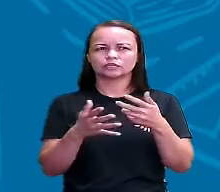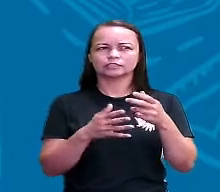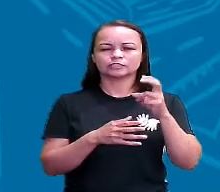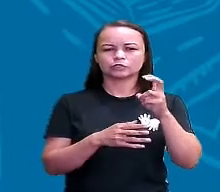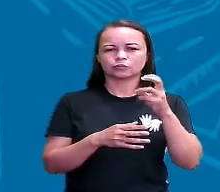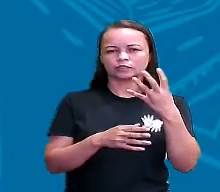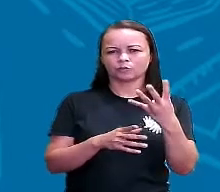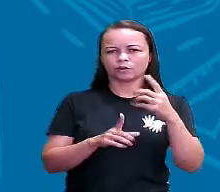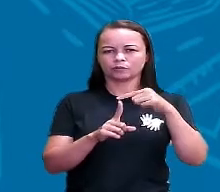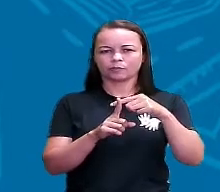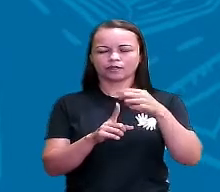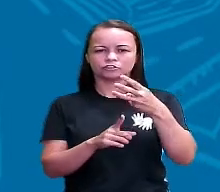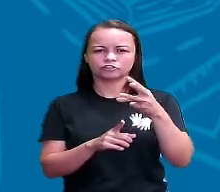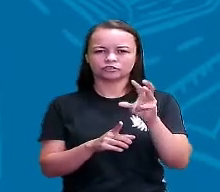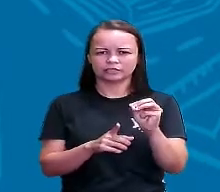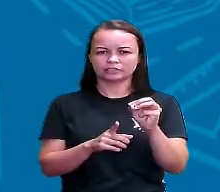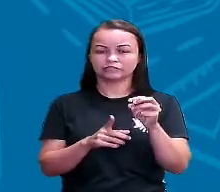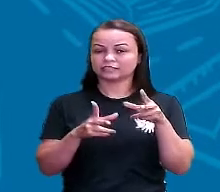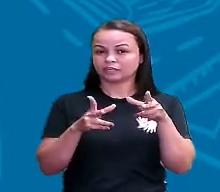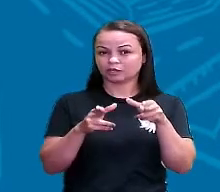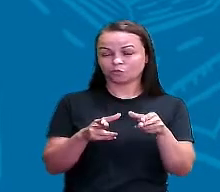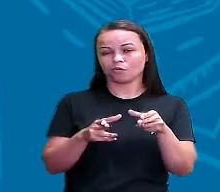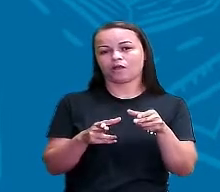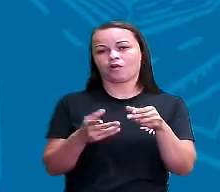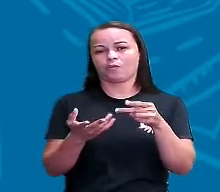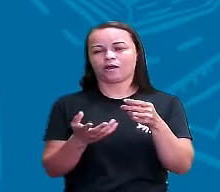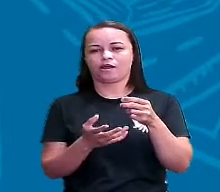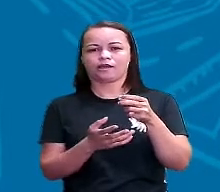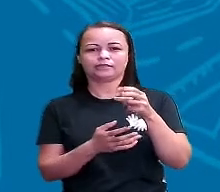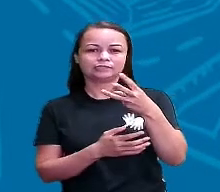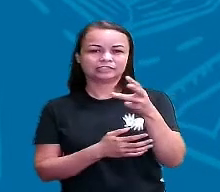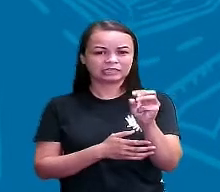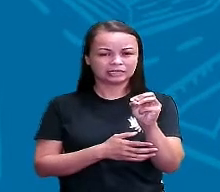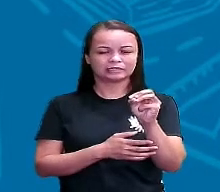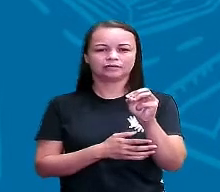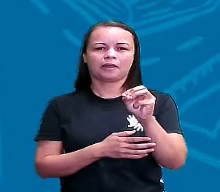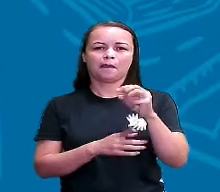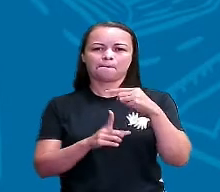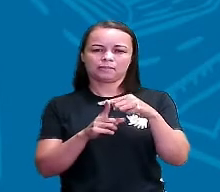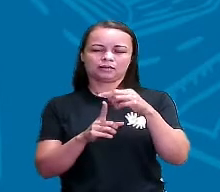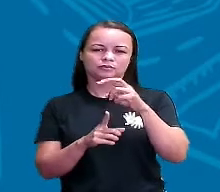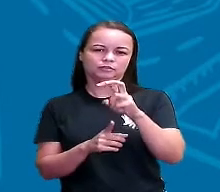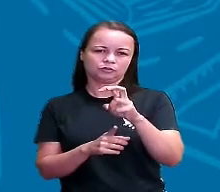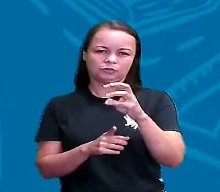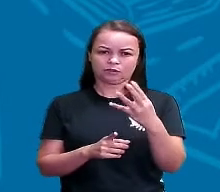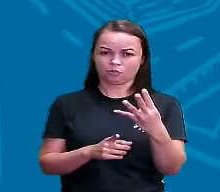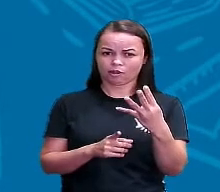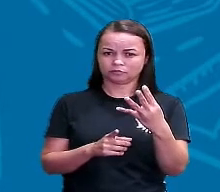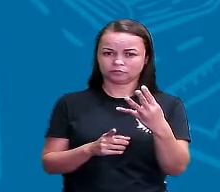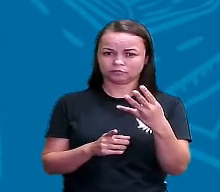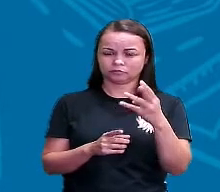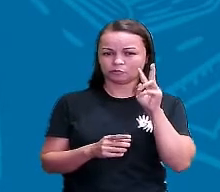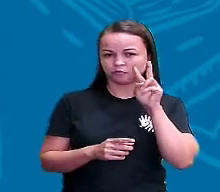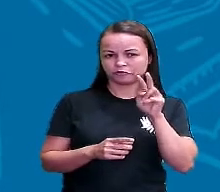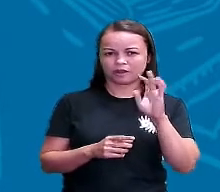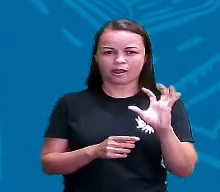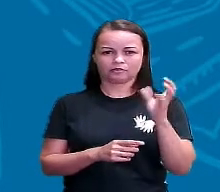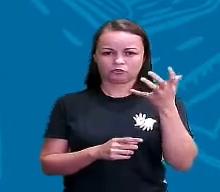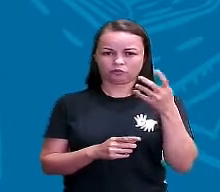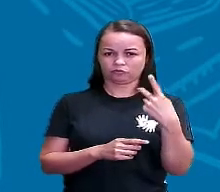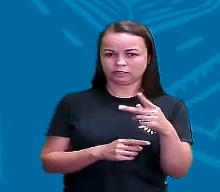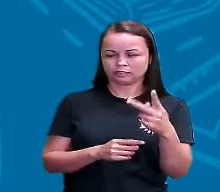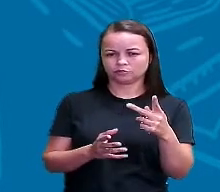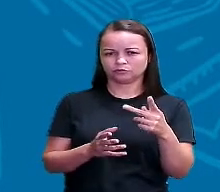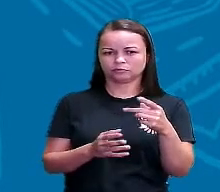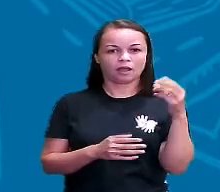mais 30 vai dar a mesma coisa de 30 mais 54? Vamos ver como é que a gente resolve isso? Rapidinho a